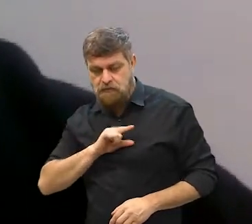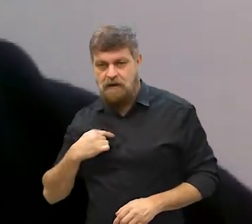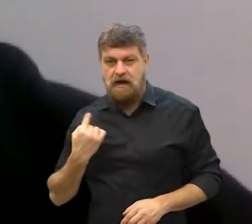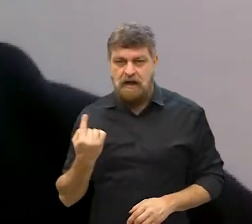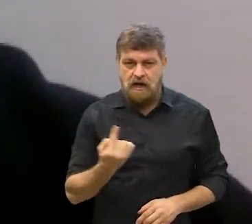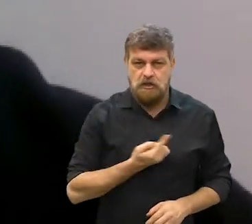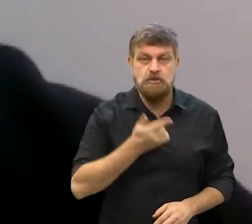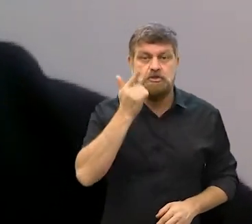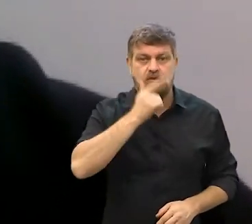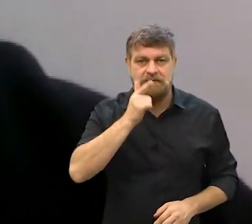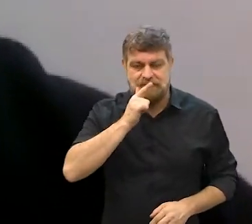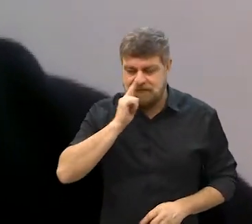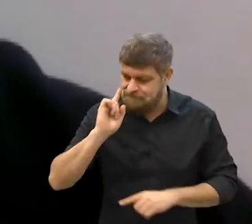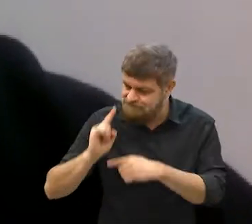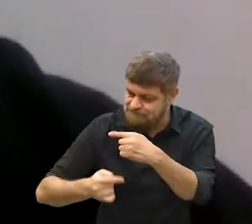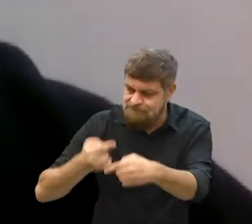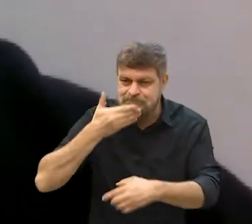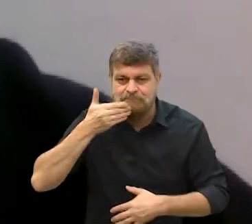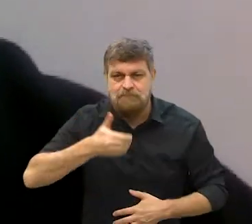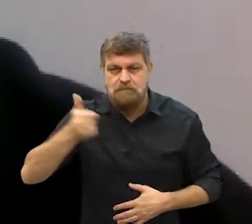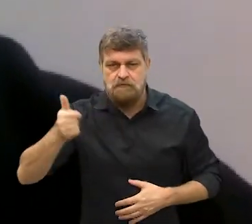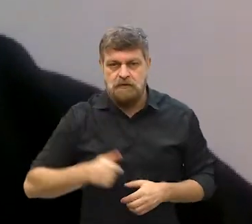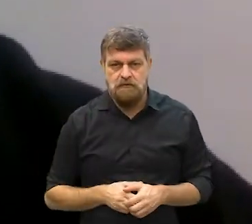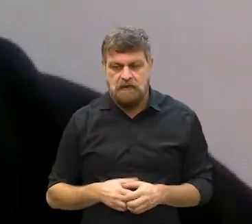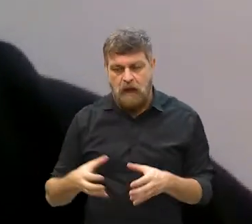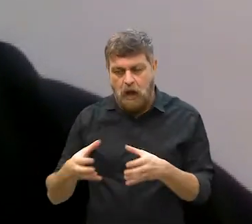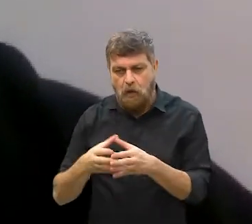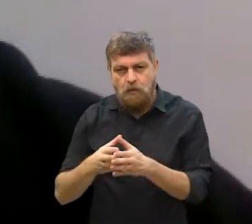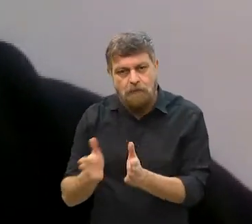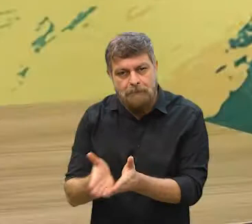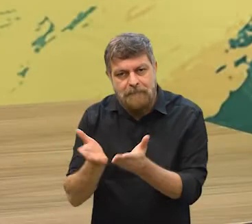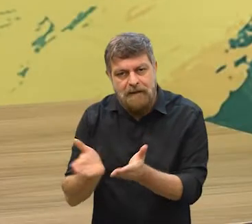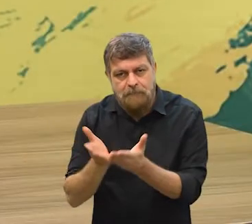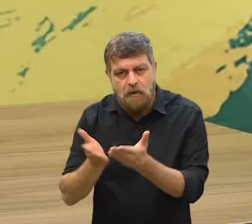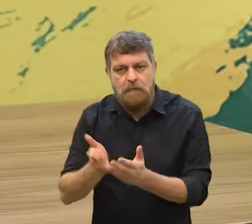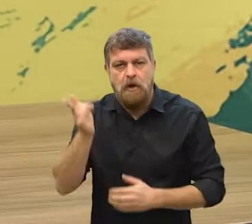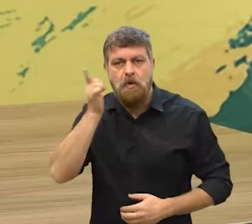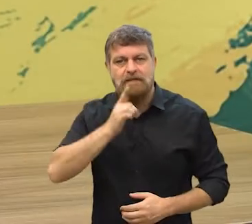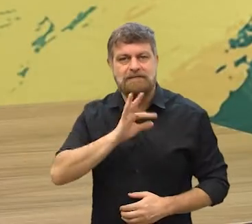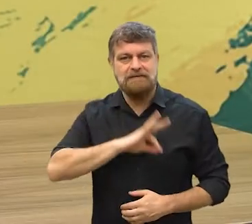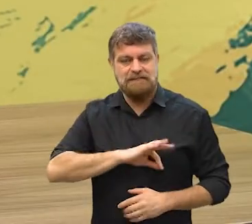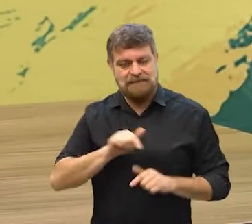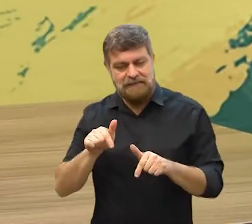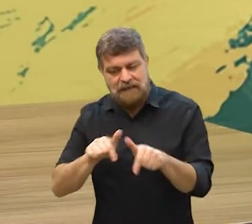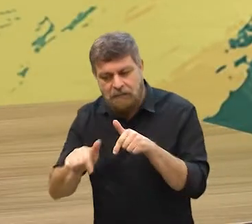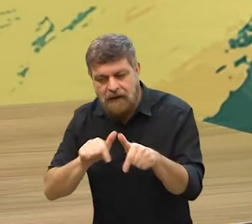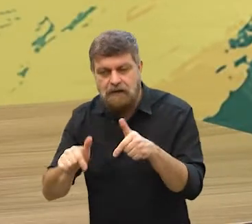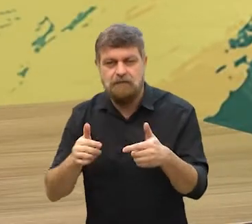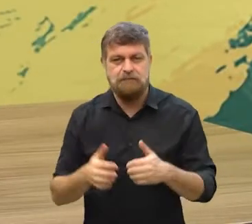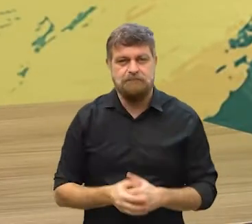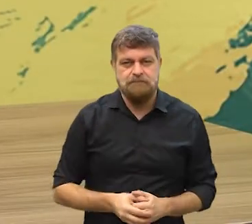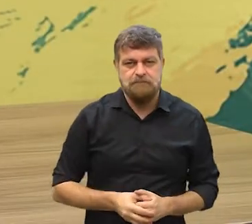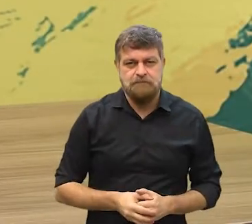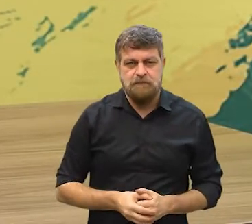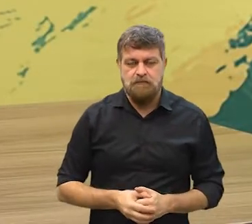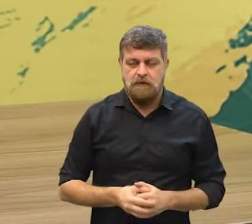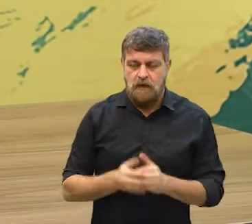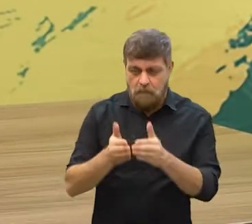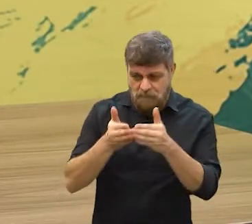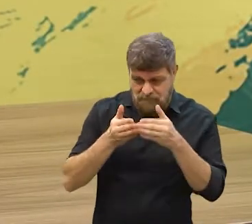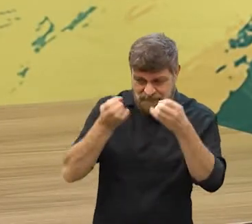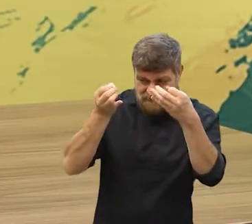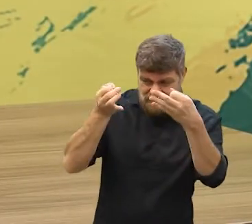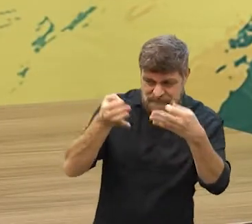gente pode melhorar as classes mais baixas também, né? Ô, professor Francisco, gostaria que o senhor falasse a respeito de uma